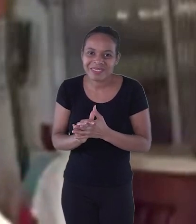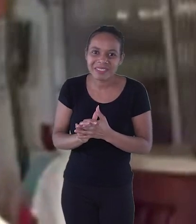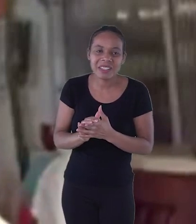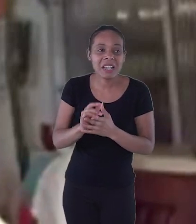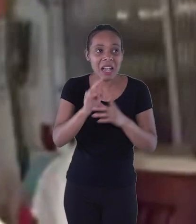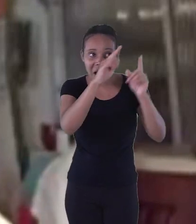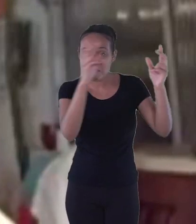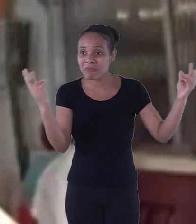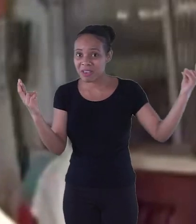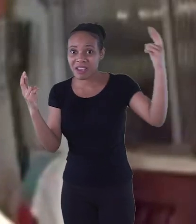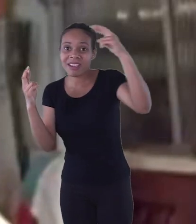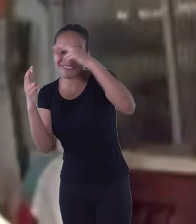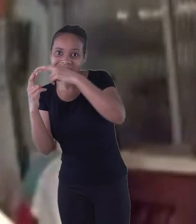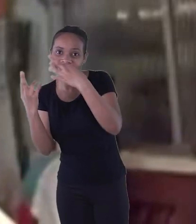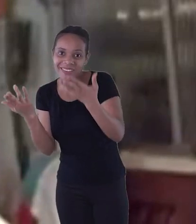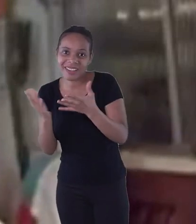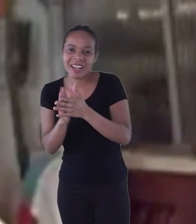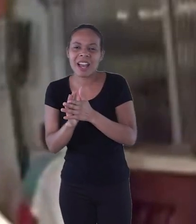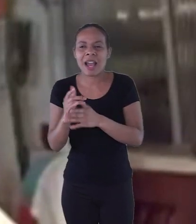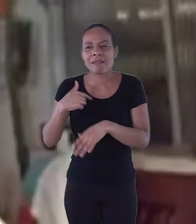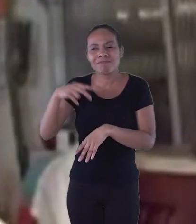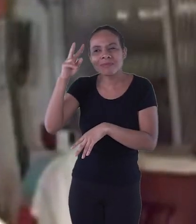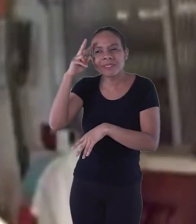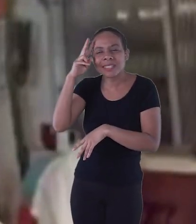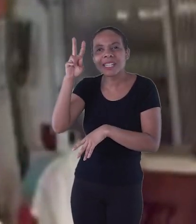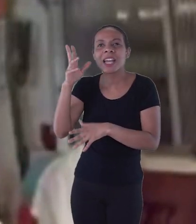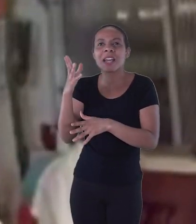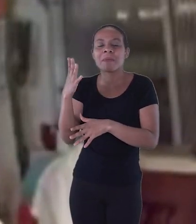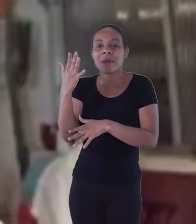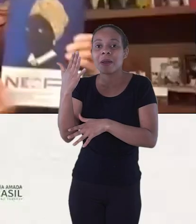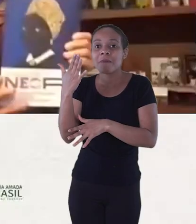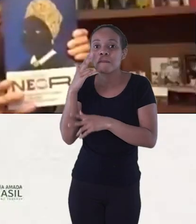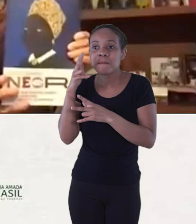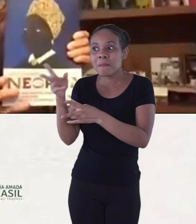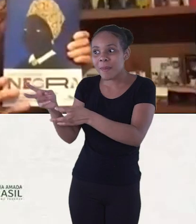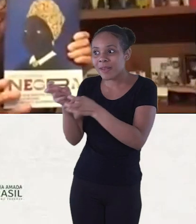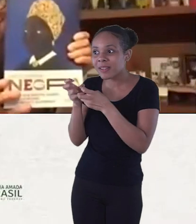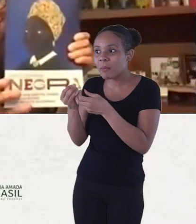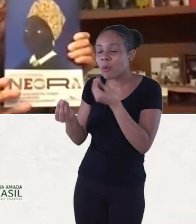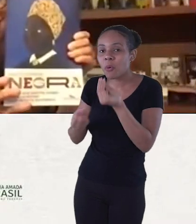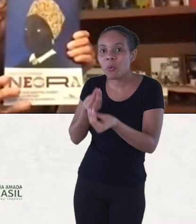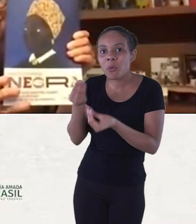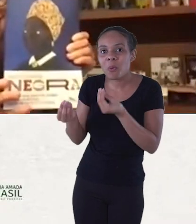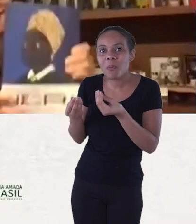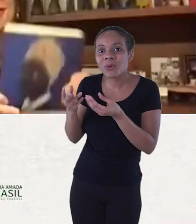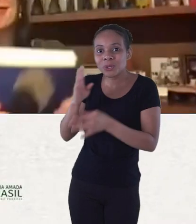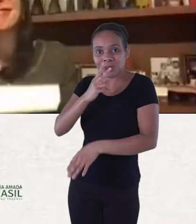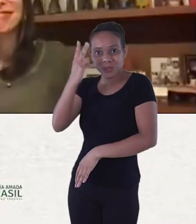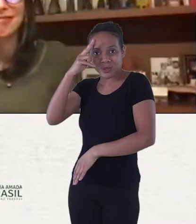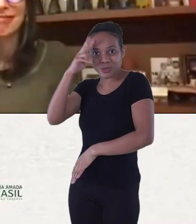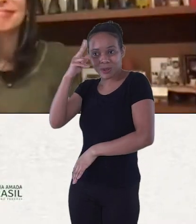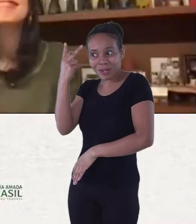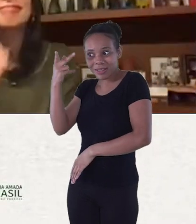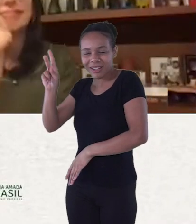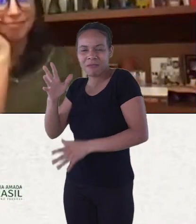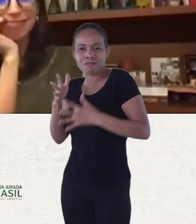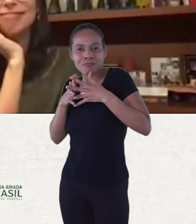assume a complexidade da história dela, e a gente coloca na capa para mostrar que, quando você for olhar o verbete de Afra,